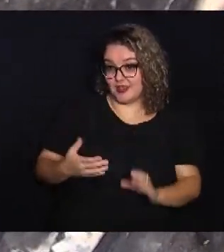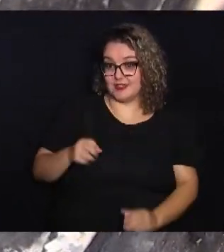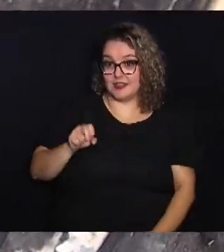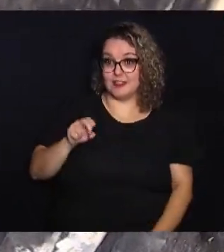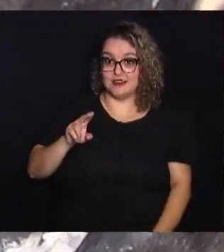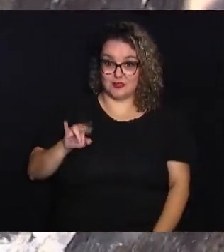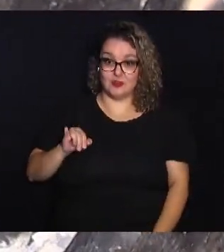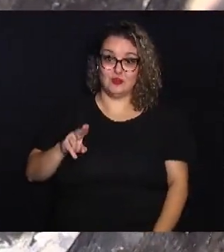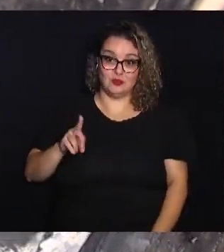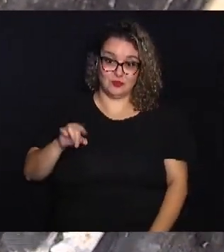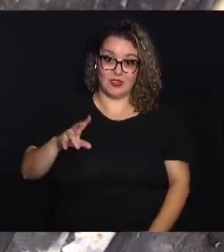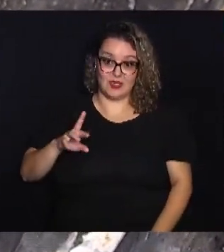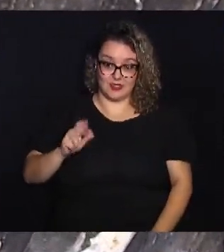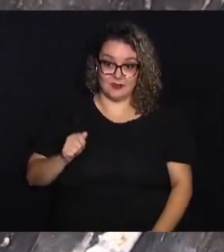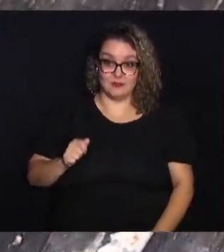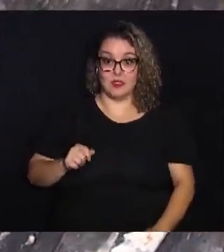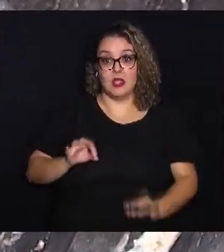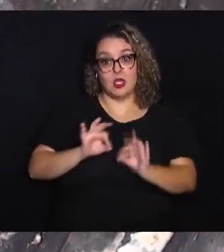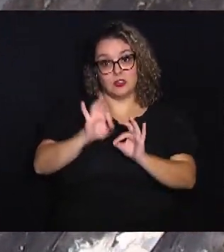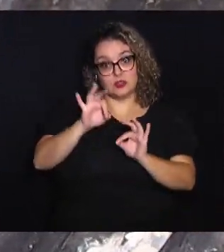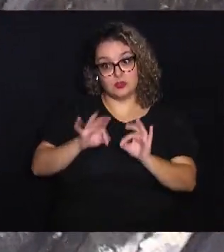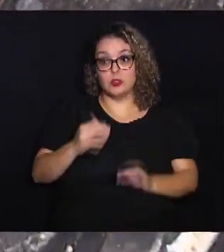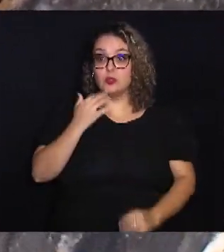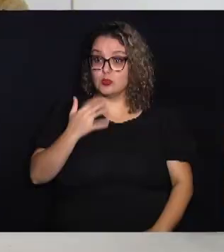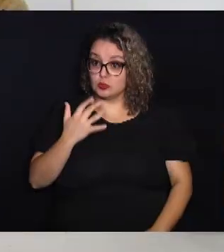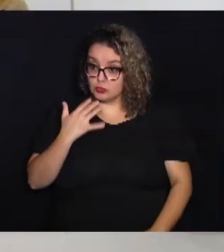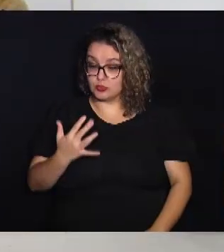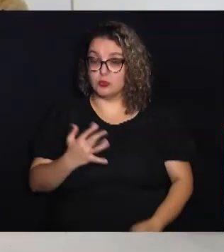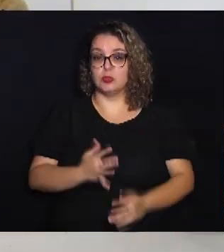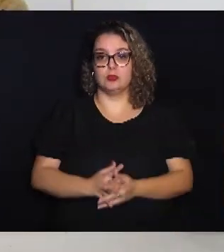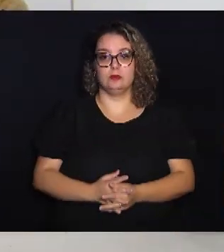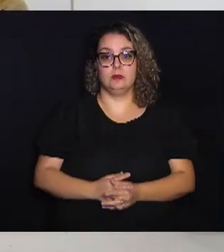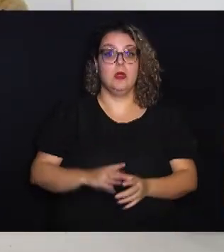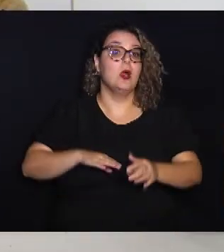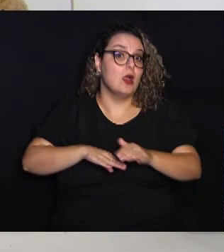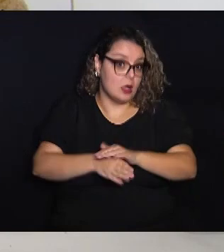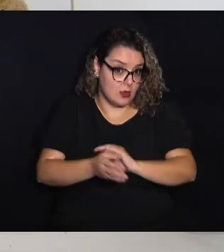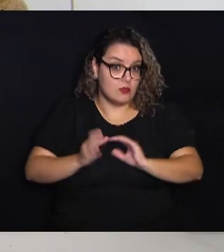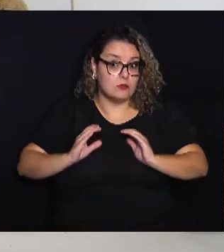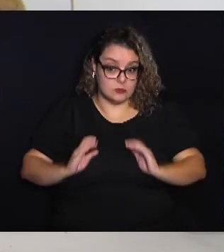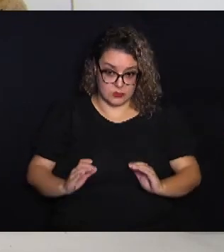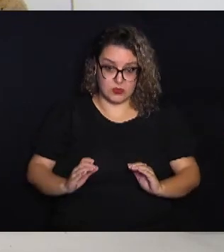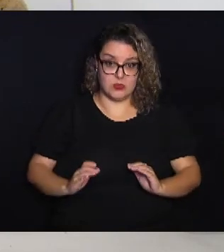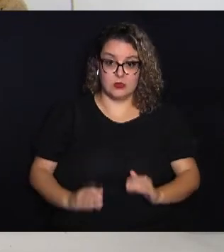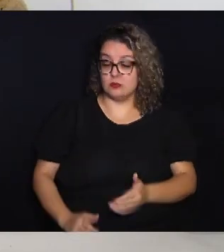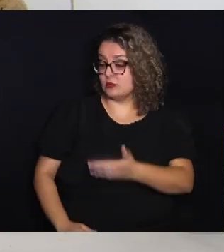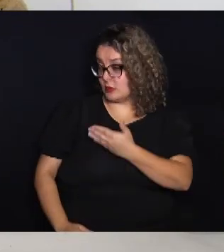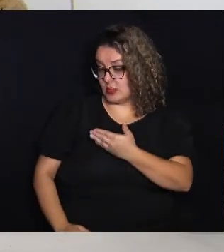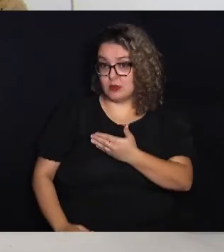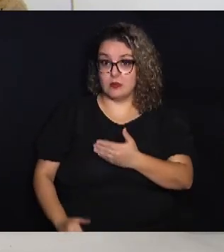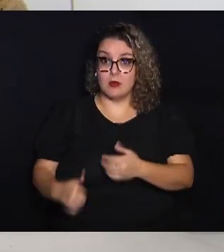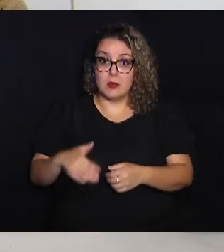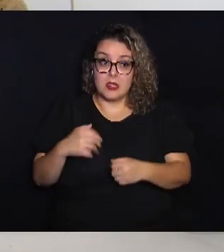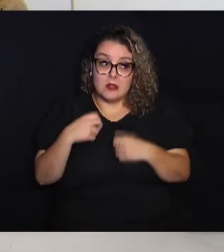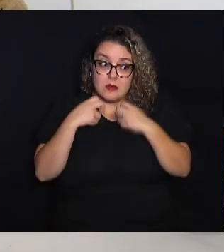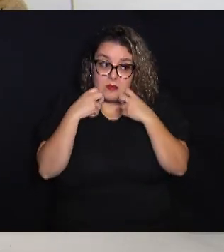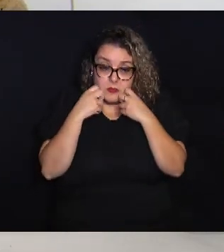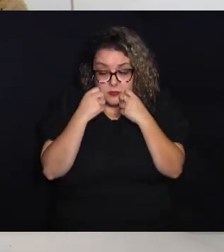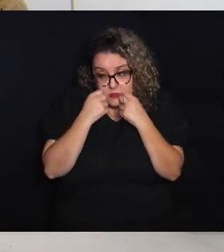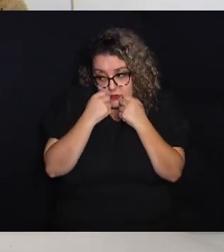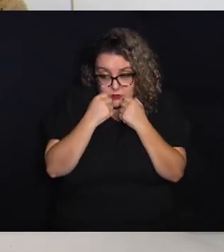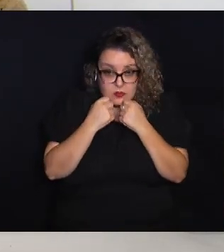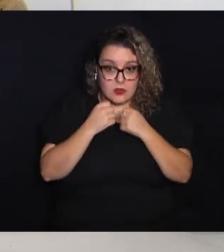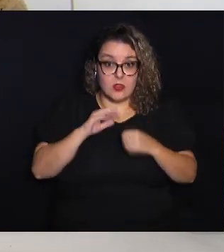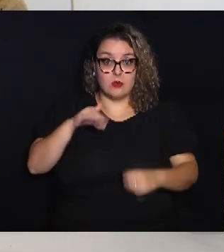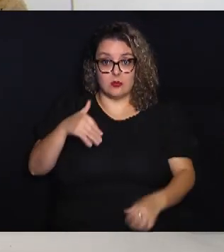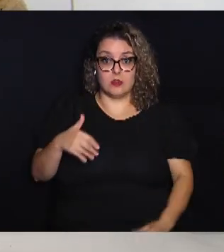da suindara, né? Então, é tamanho, coloração, né? Hábito, comportamento. Então, esse daqui é um animal muito mais tímido, é um